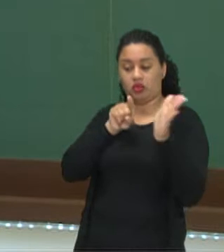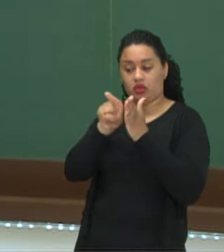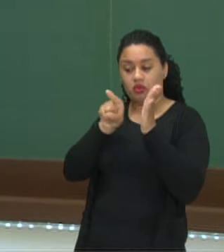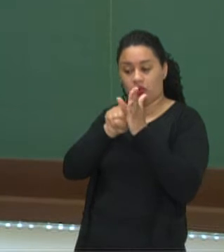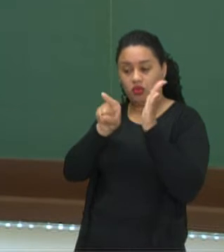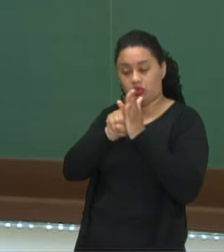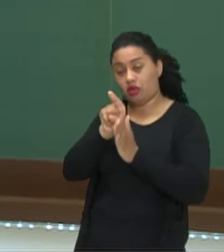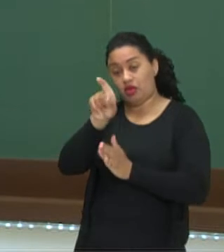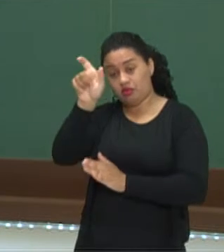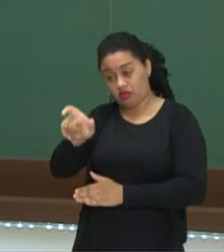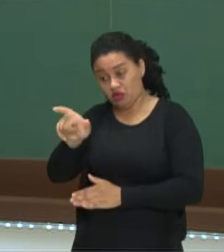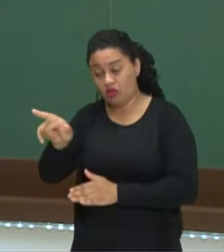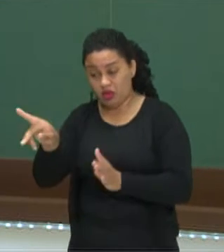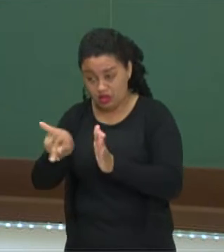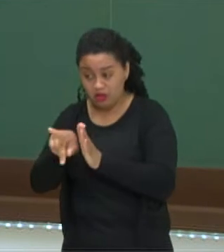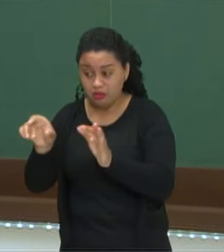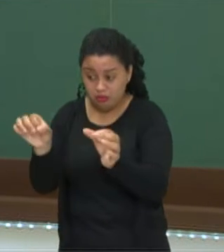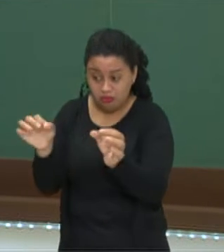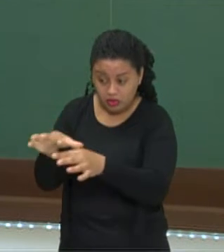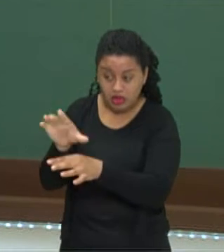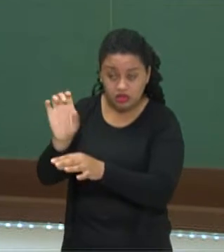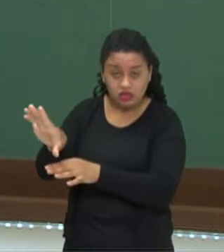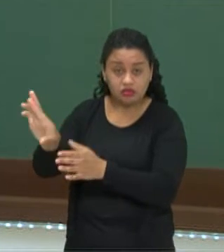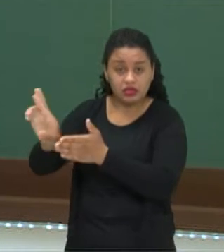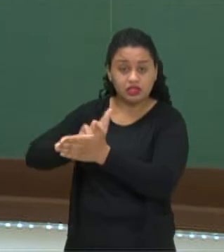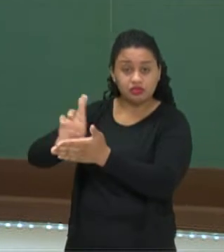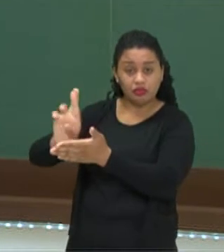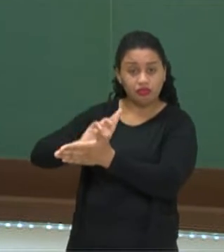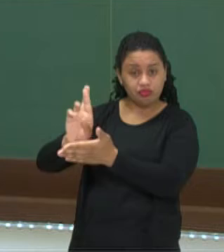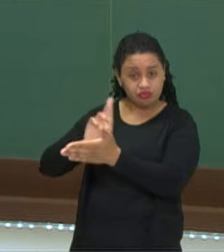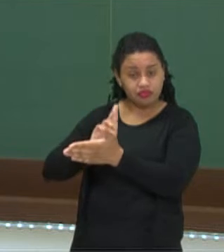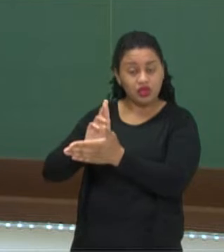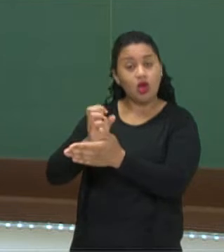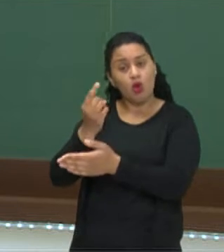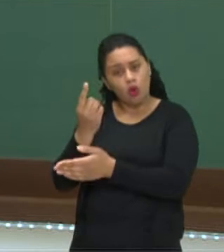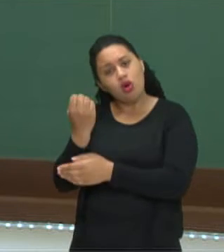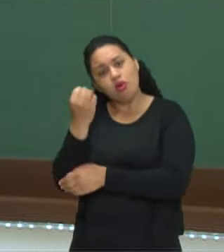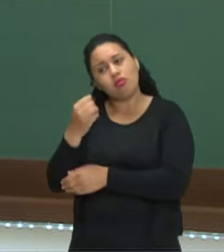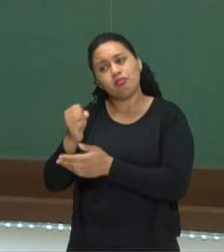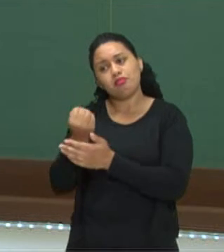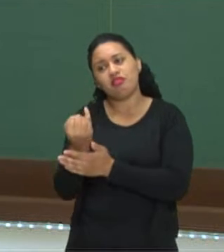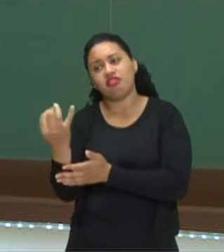o entrevistado ou entrevistados,